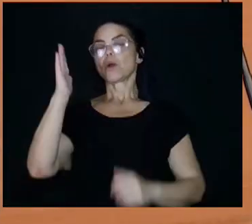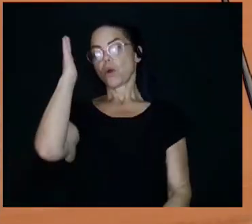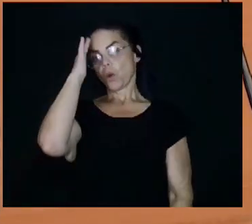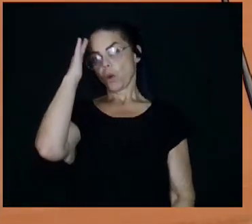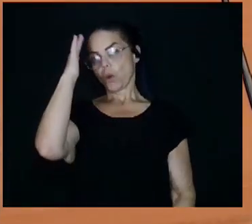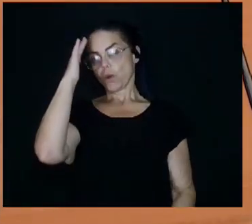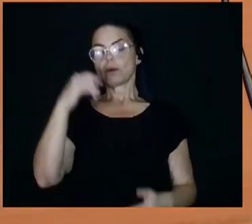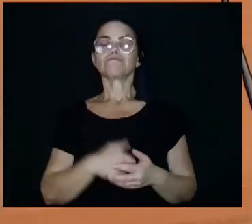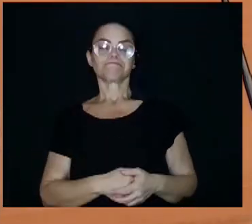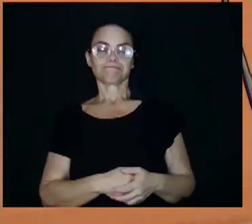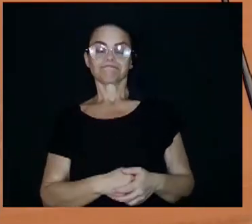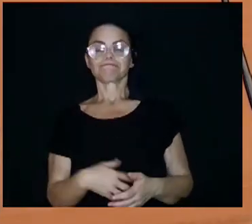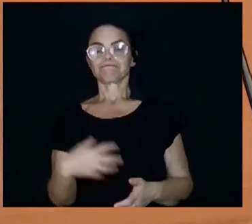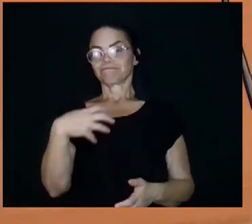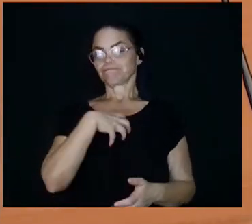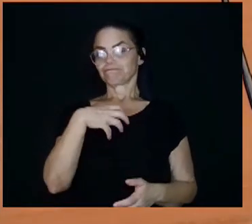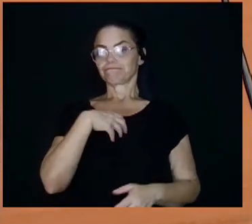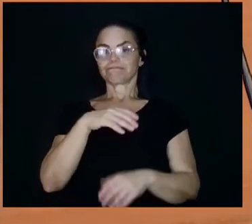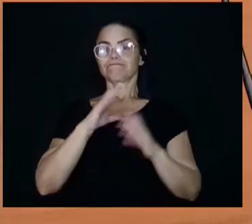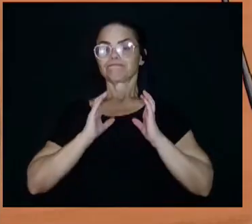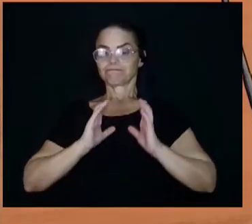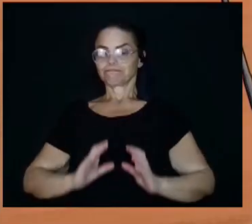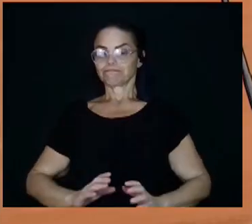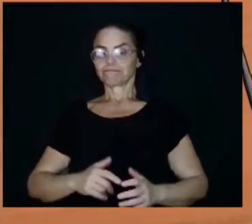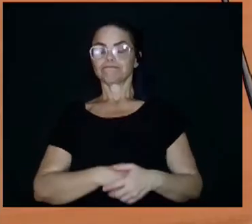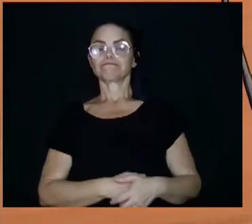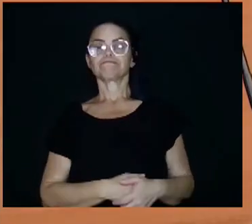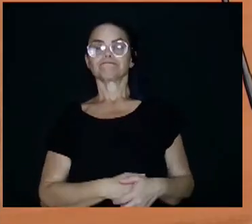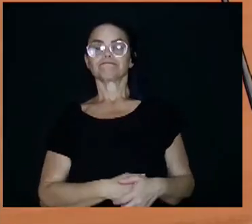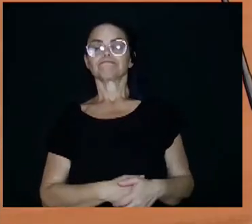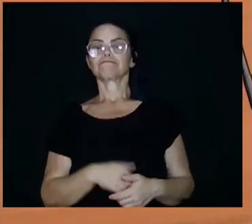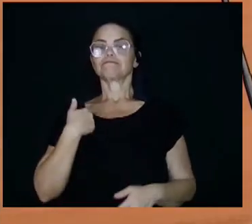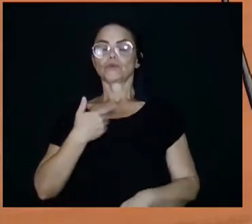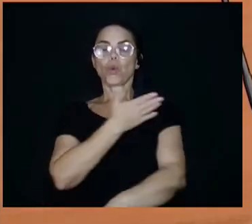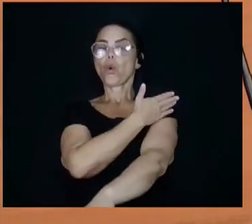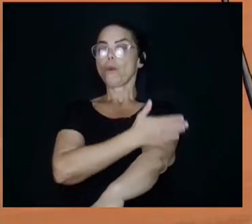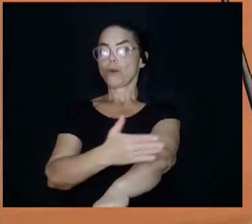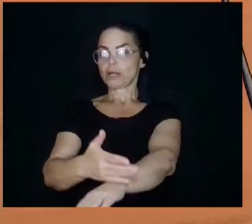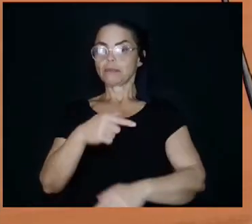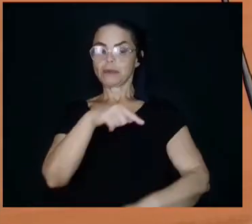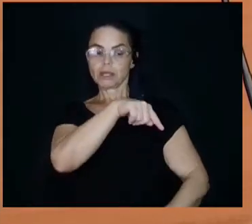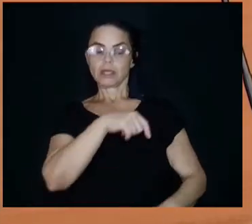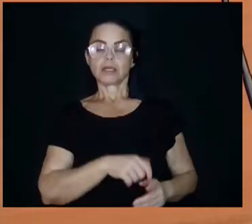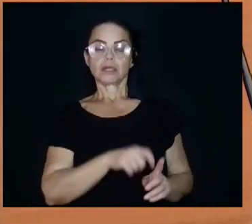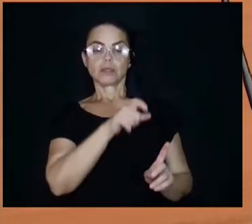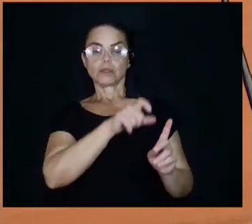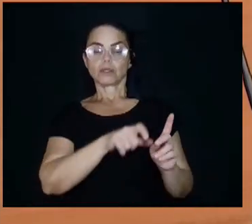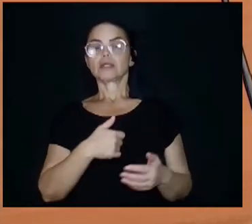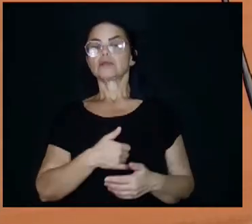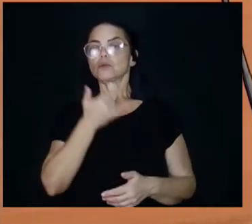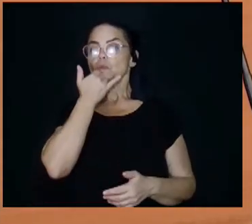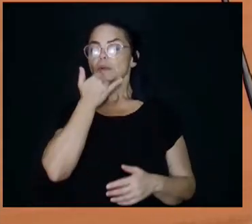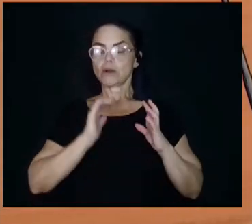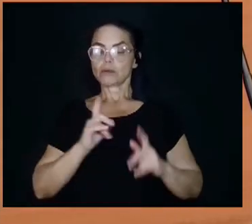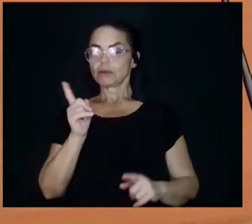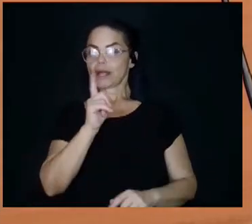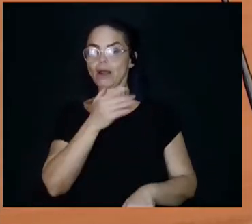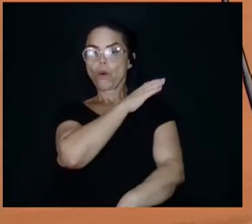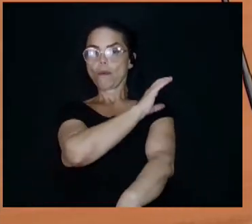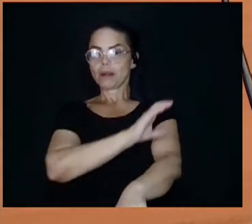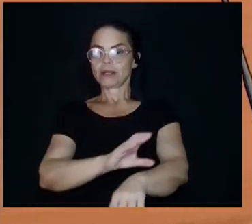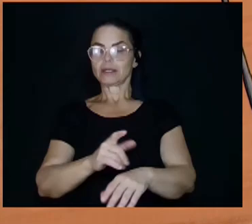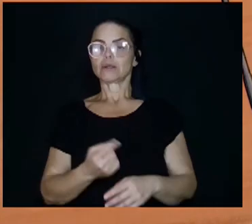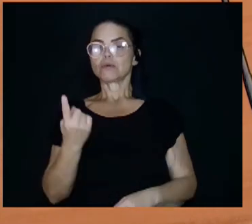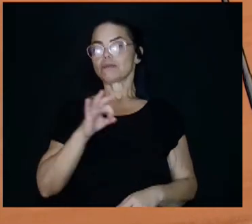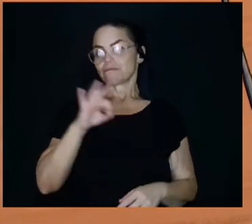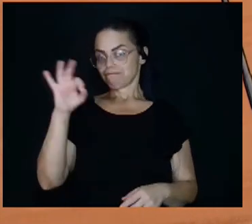essa incidência. Então, a gente tem uma incidência razoável e a prevalência, que é 1% aí, eu acho que a gente